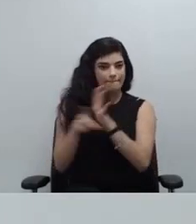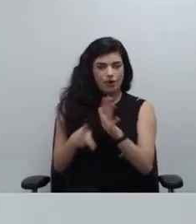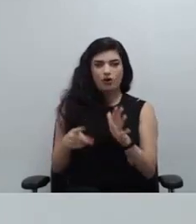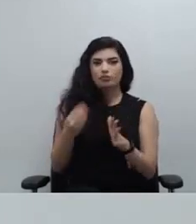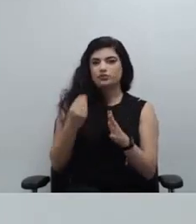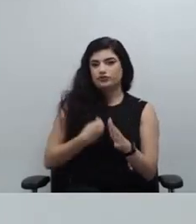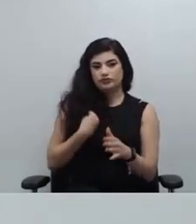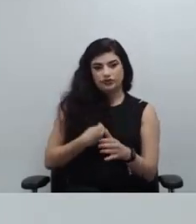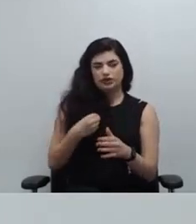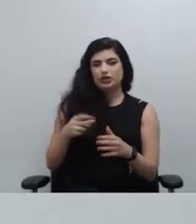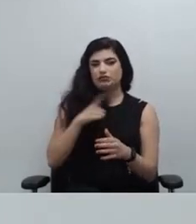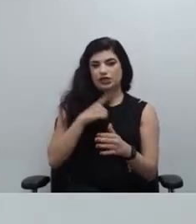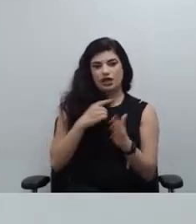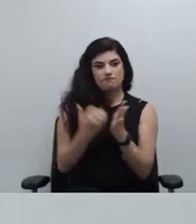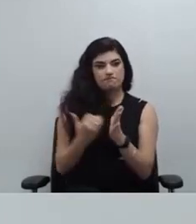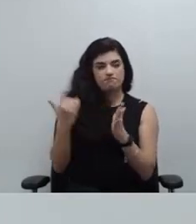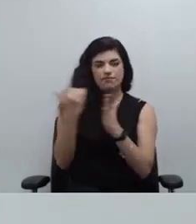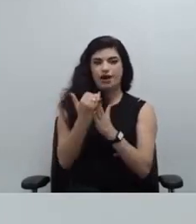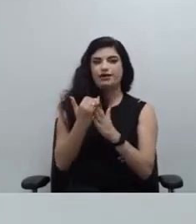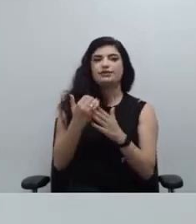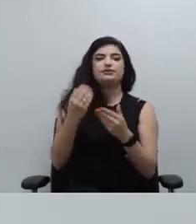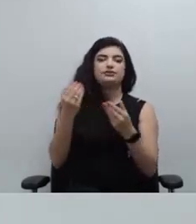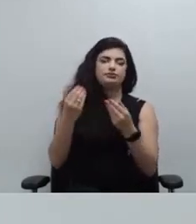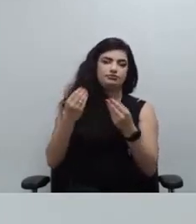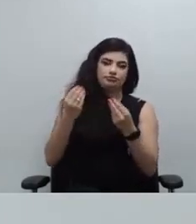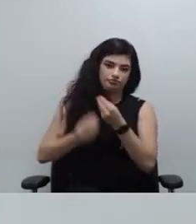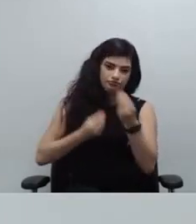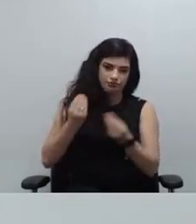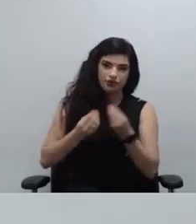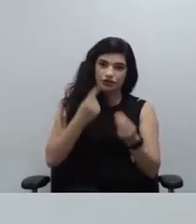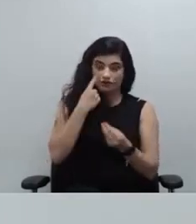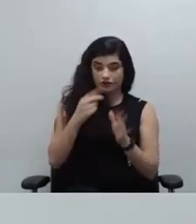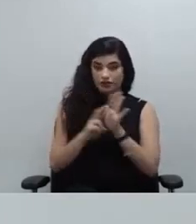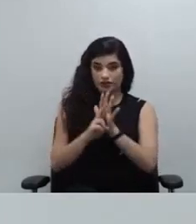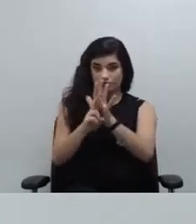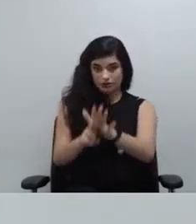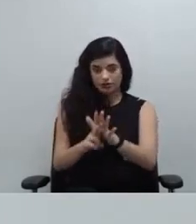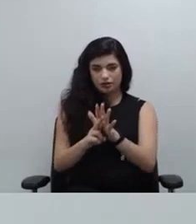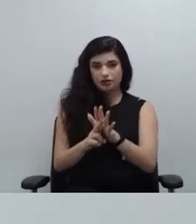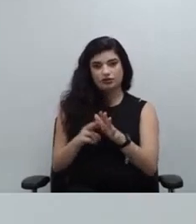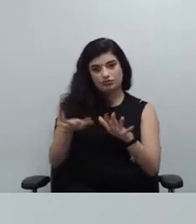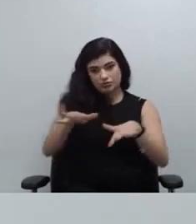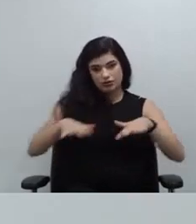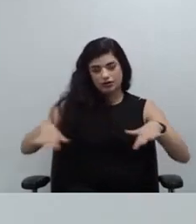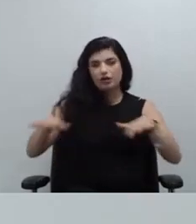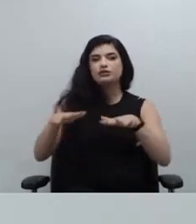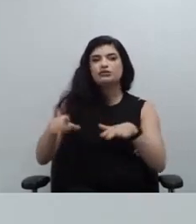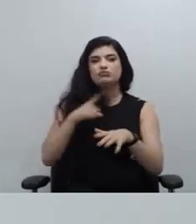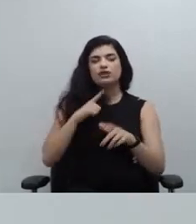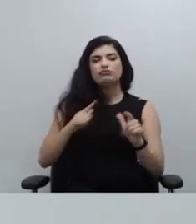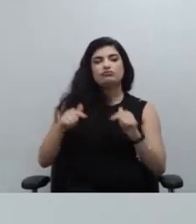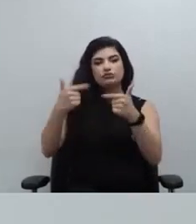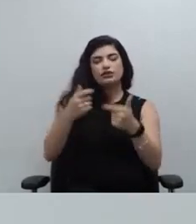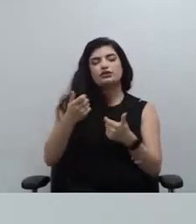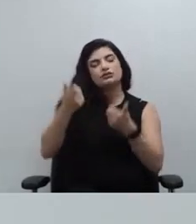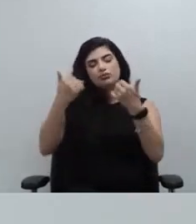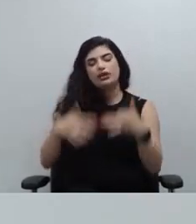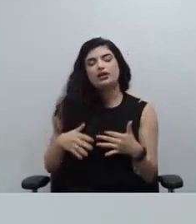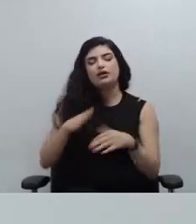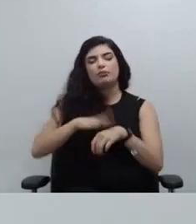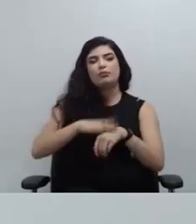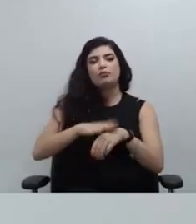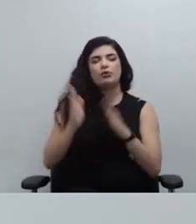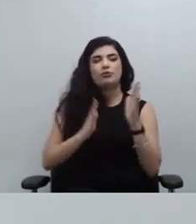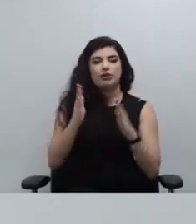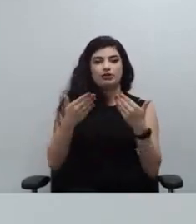que mais de um servidor ou servidora da instituição, ou mesmo representante da respectiva entidade de classe, manifeste no momento aberto, usufruindo